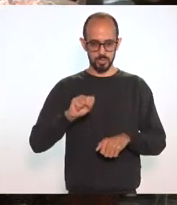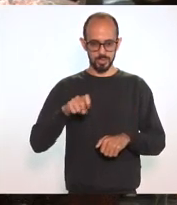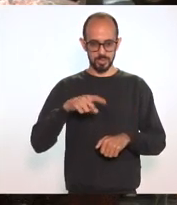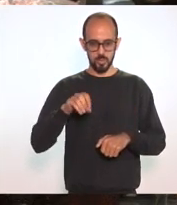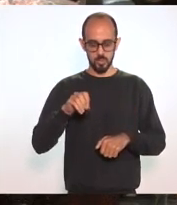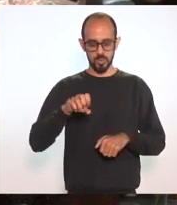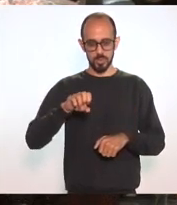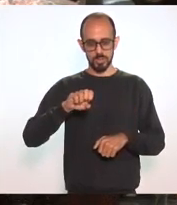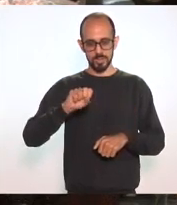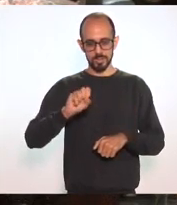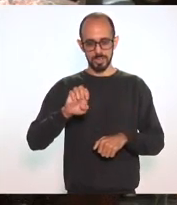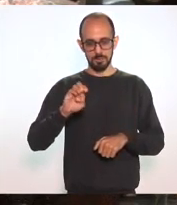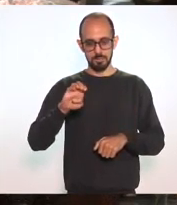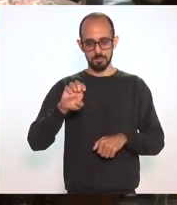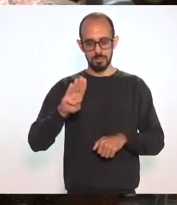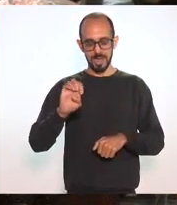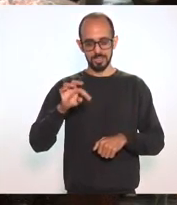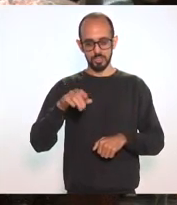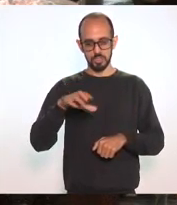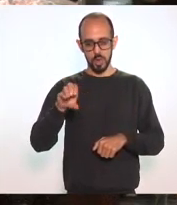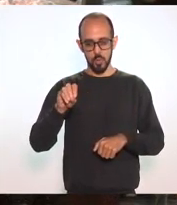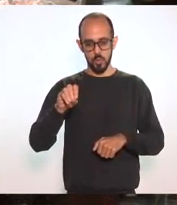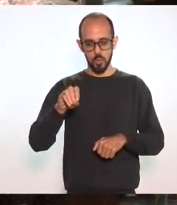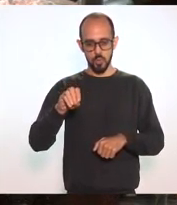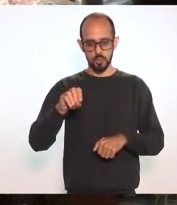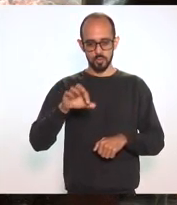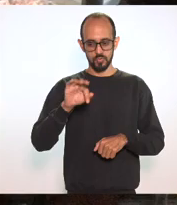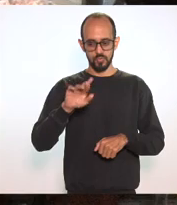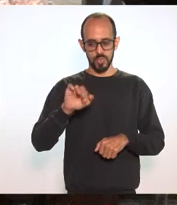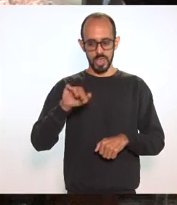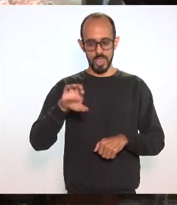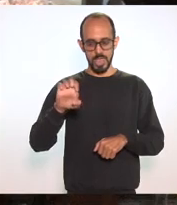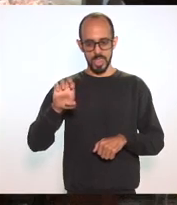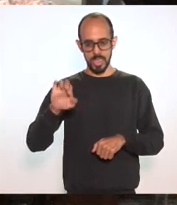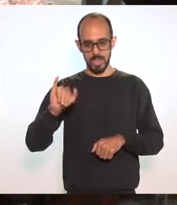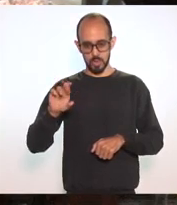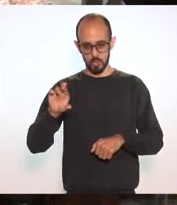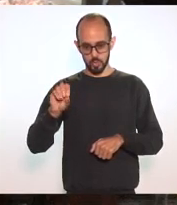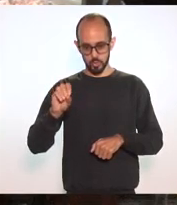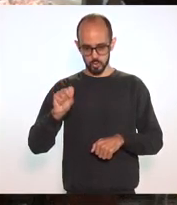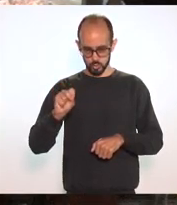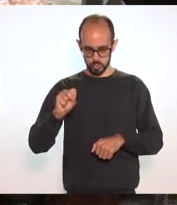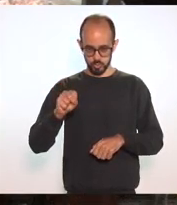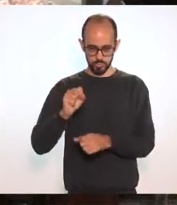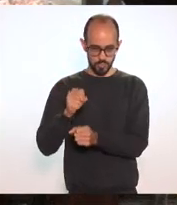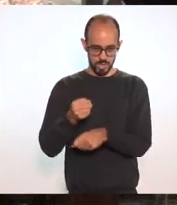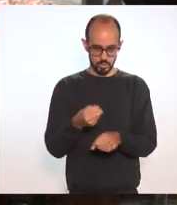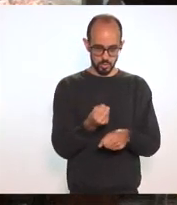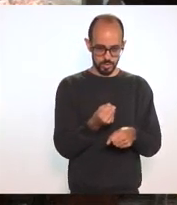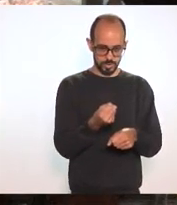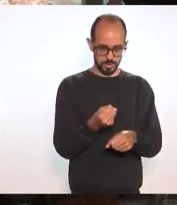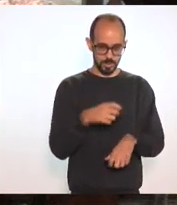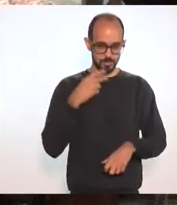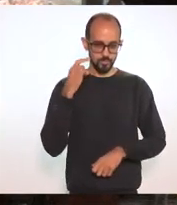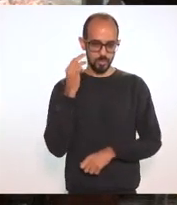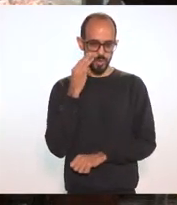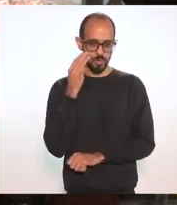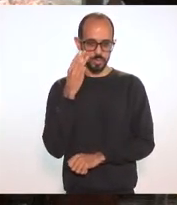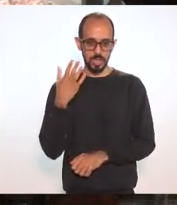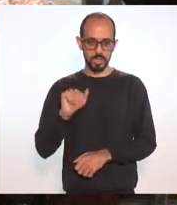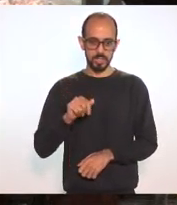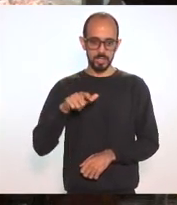Ferreiros, Vassouras. Então, coautoria ao projeto de resolução do deputado Eurico, Valdeque Carneiro,